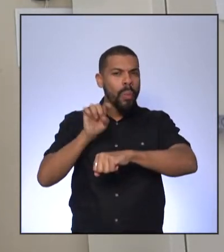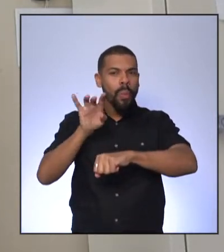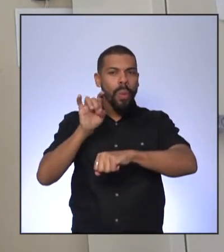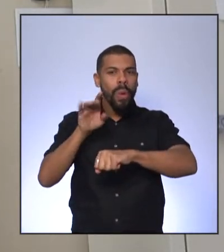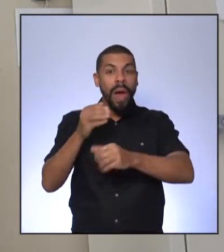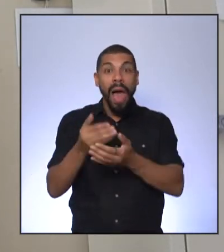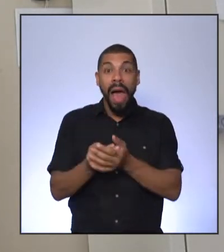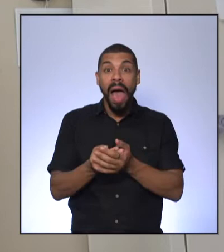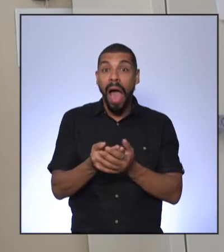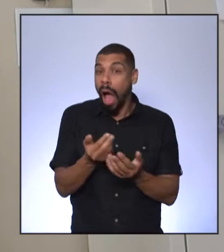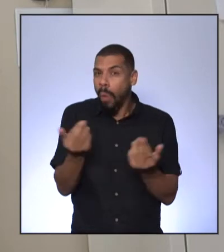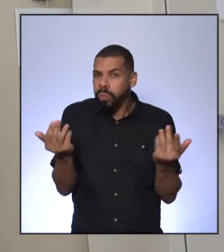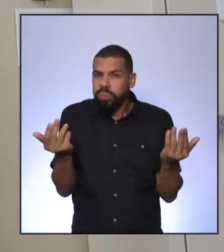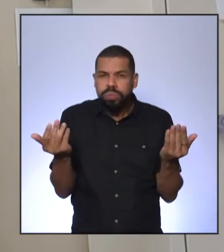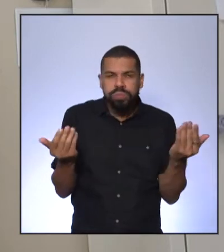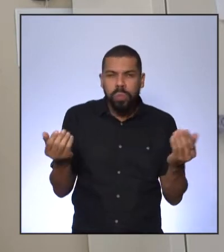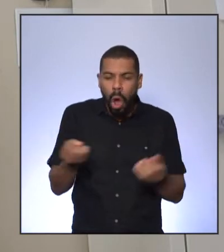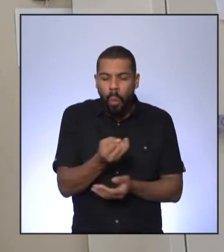nossa quantidade